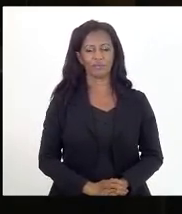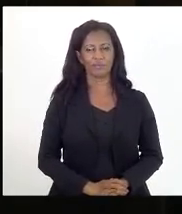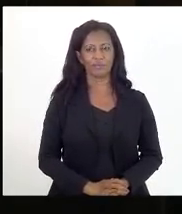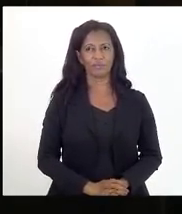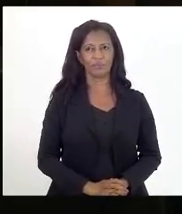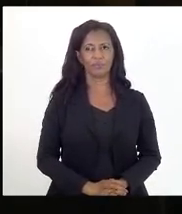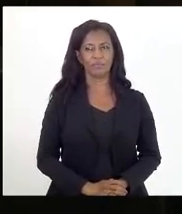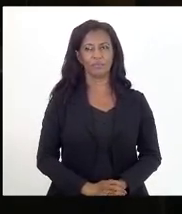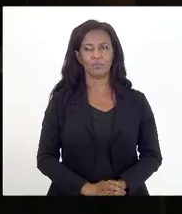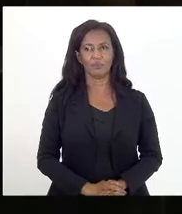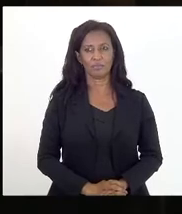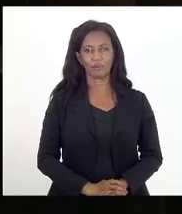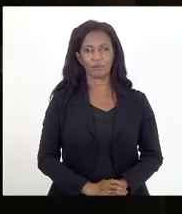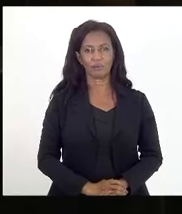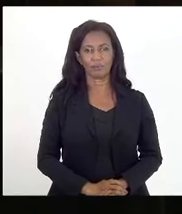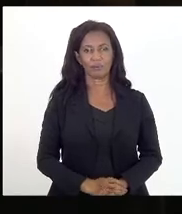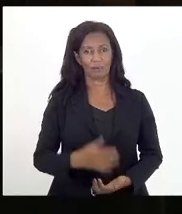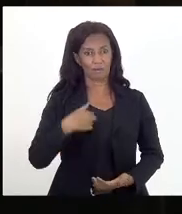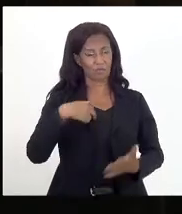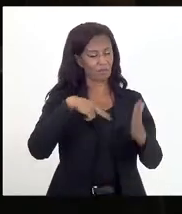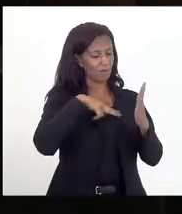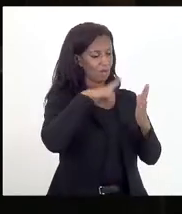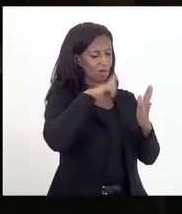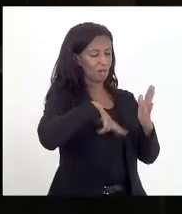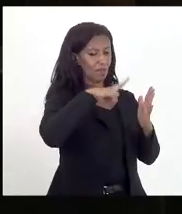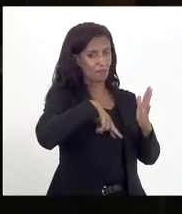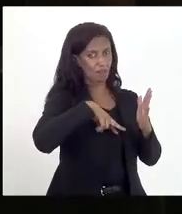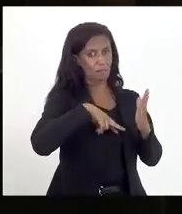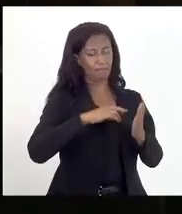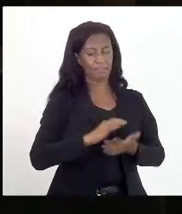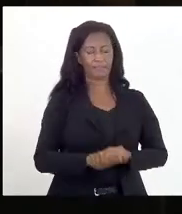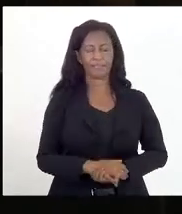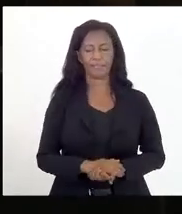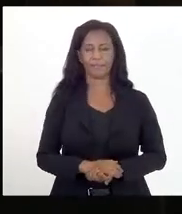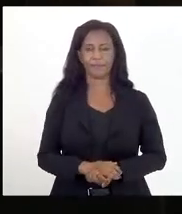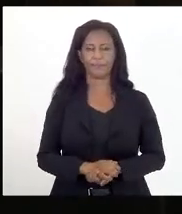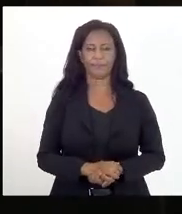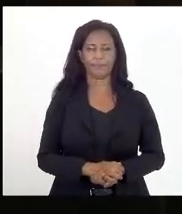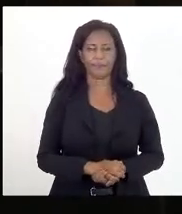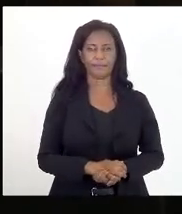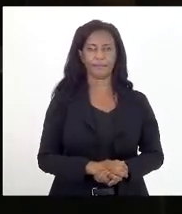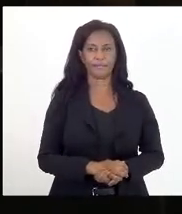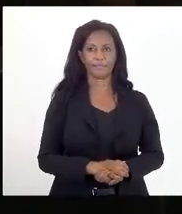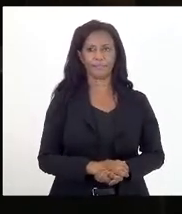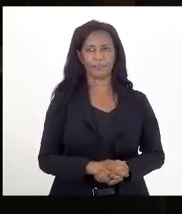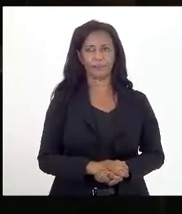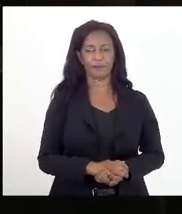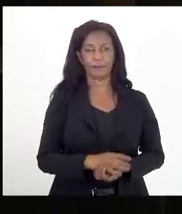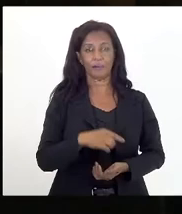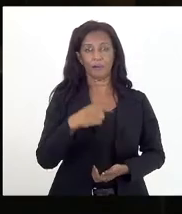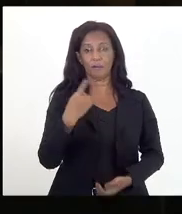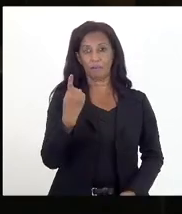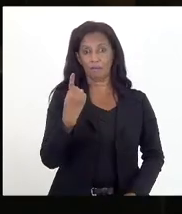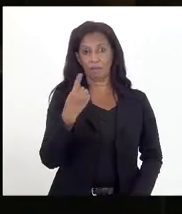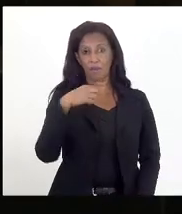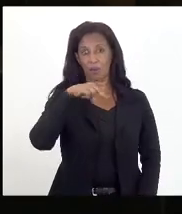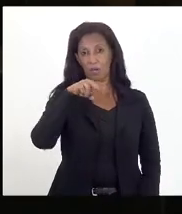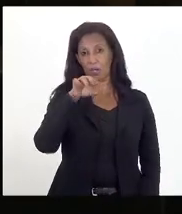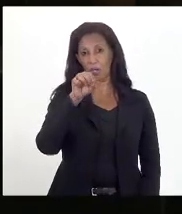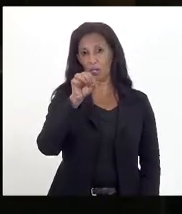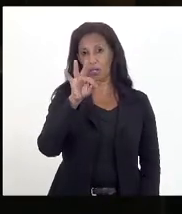Oi eu gostaria de ler já caminhando para o fim de uma nota de